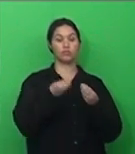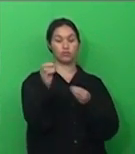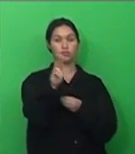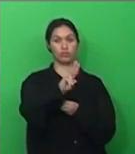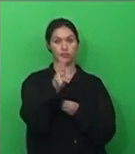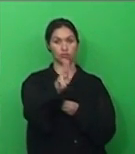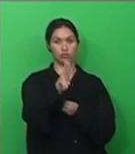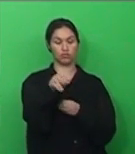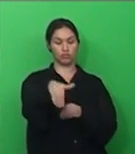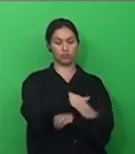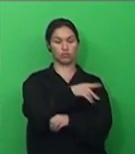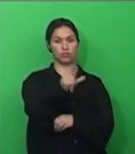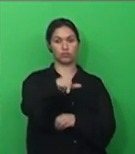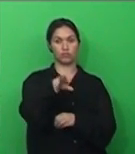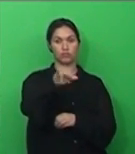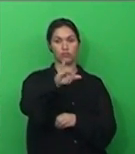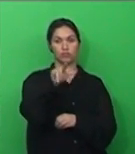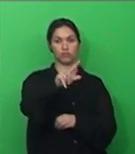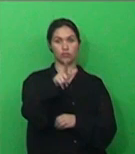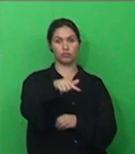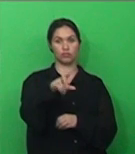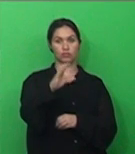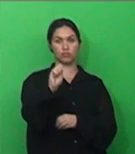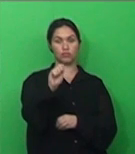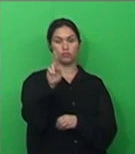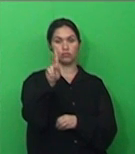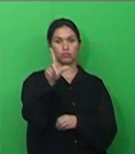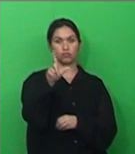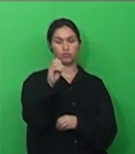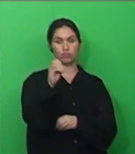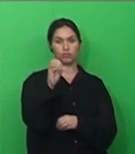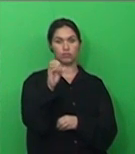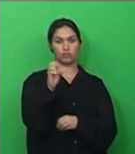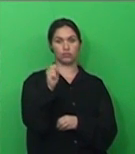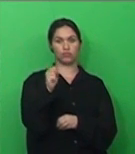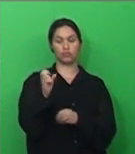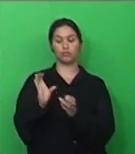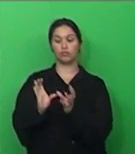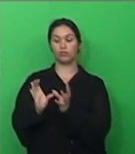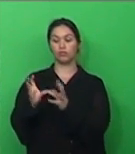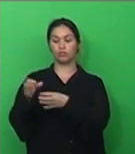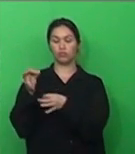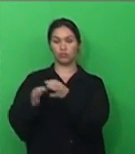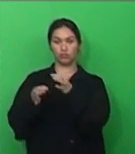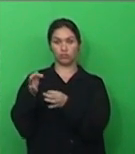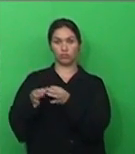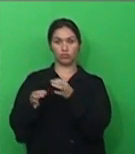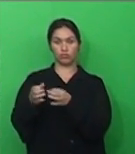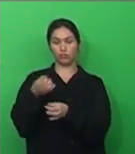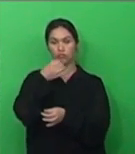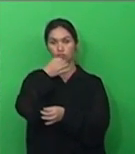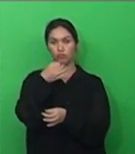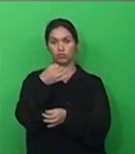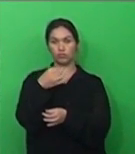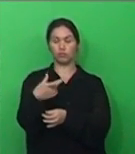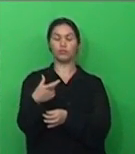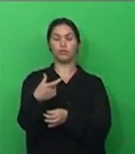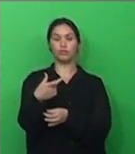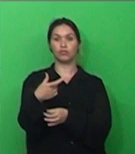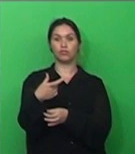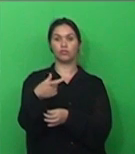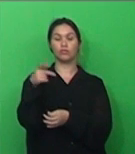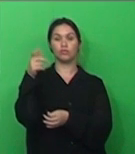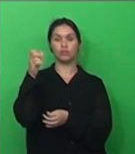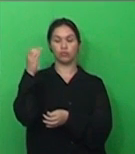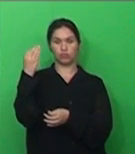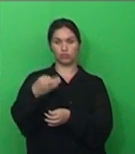denomina a rua Luiz Carlos Búrigo. A Comissão de Justiça e Redação opinou pela legalidade e constitucionalidade e encaminhou à Comissão de Obras. A